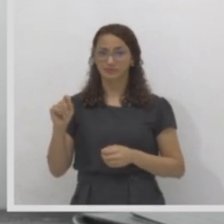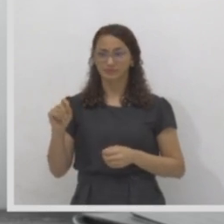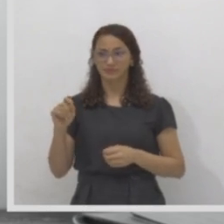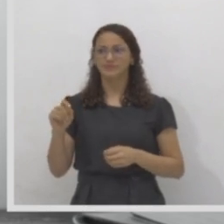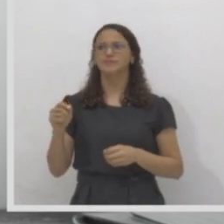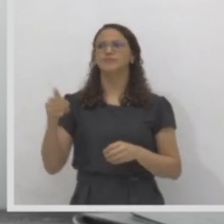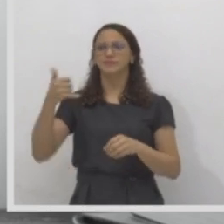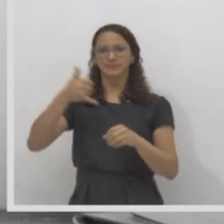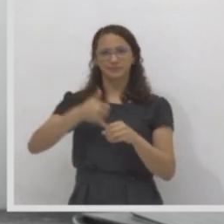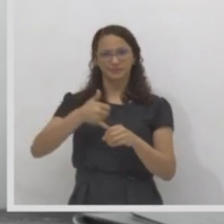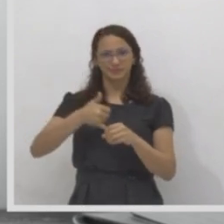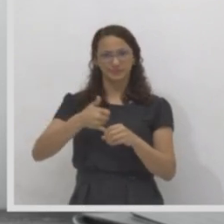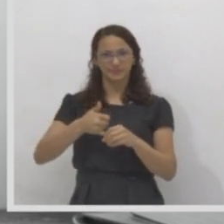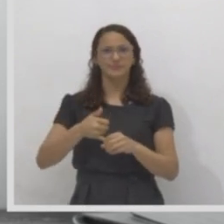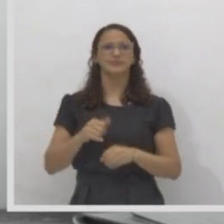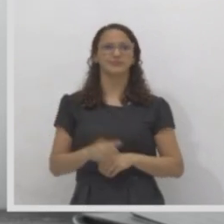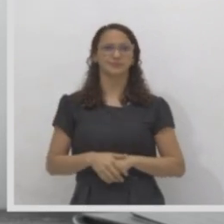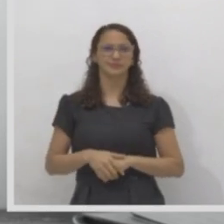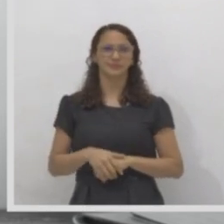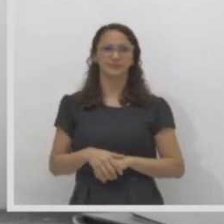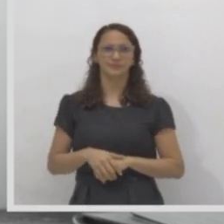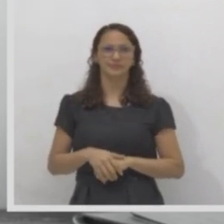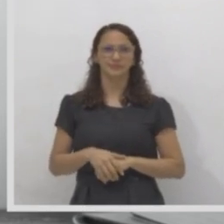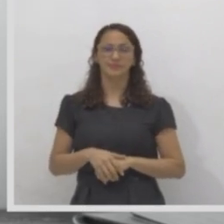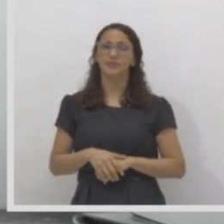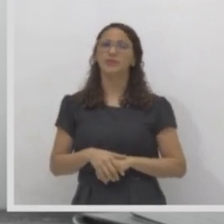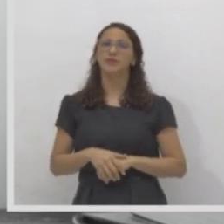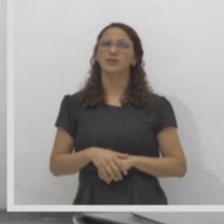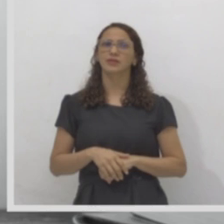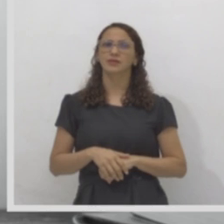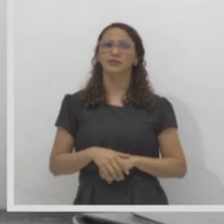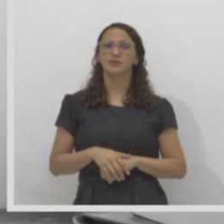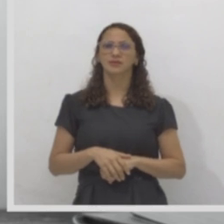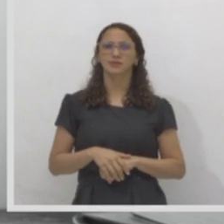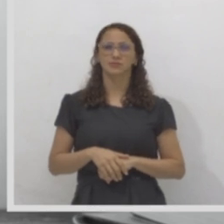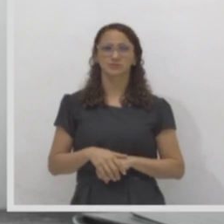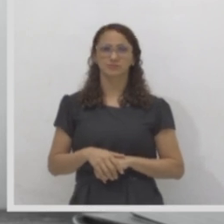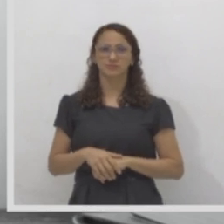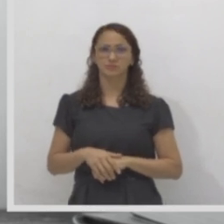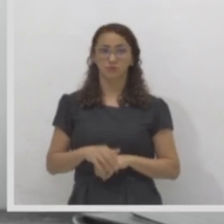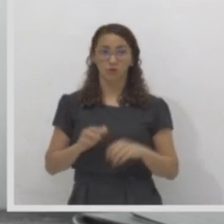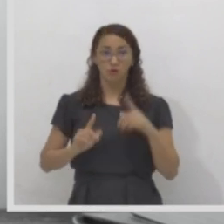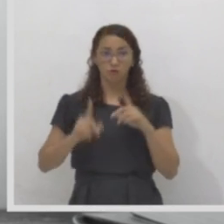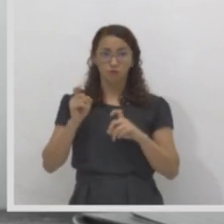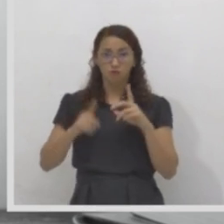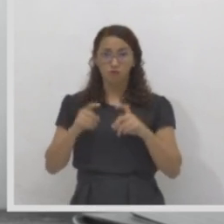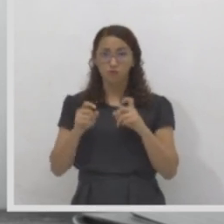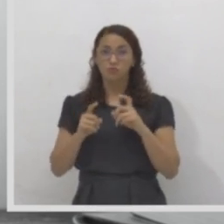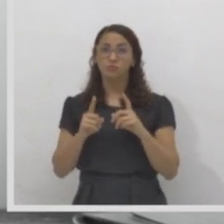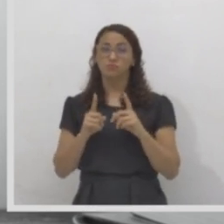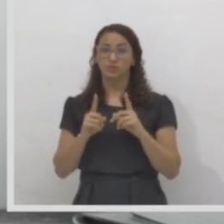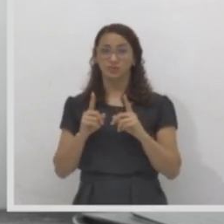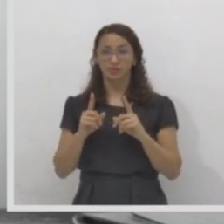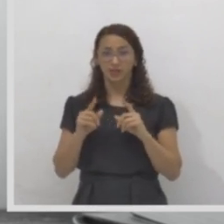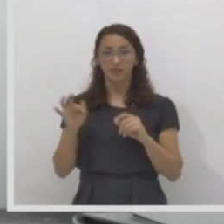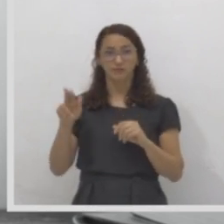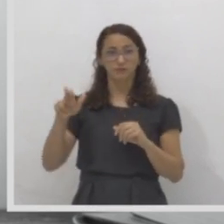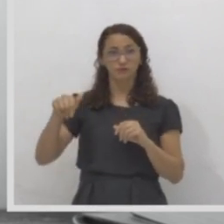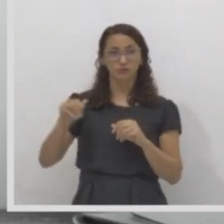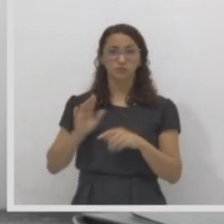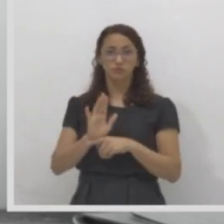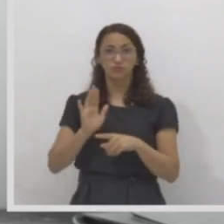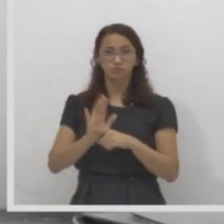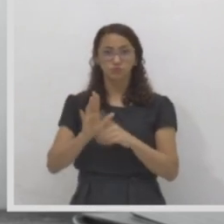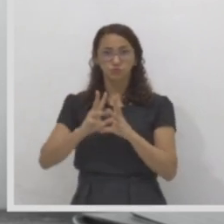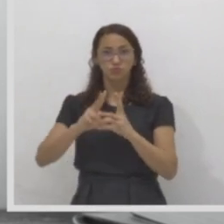de açúcar em etanol. Na letra D, os fungos e as bactérias atuam na decomposição. E na letra